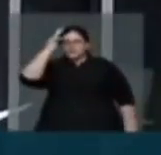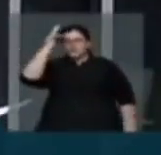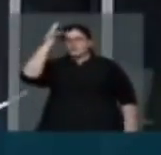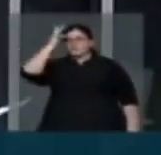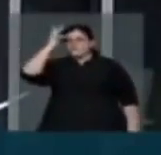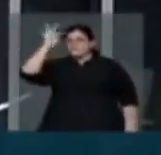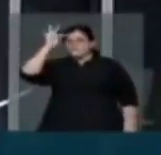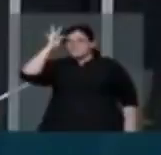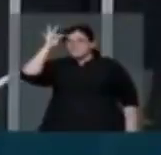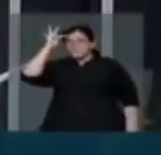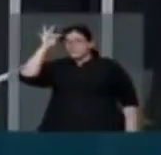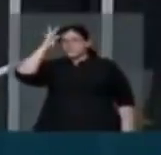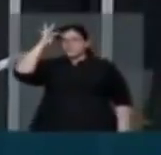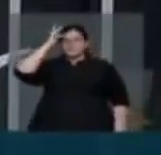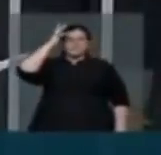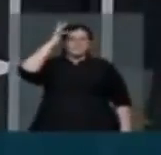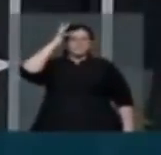fé é algo pessoal.